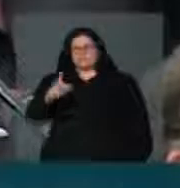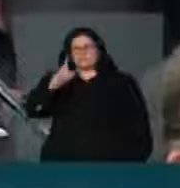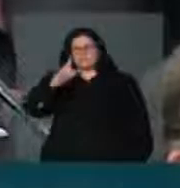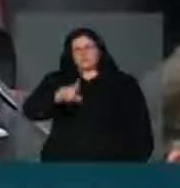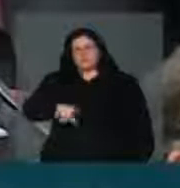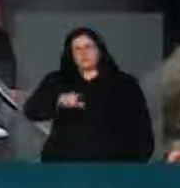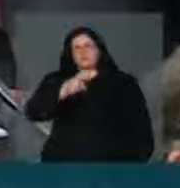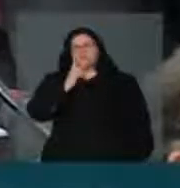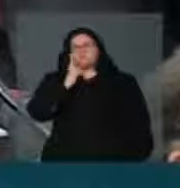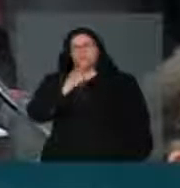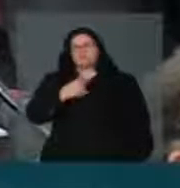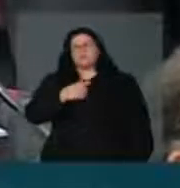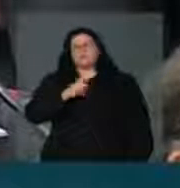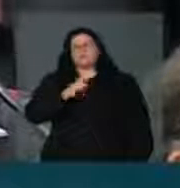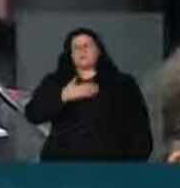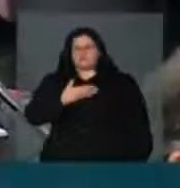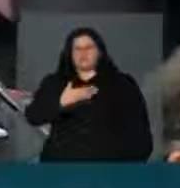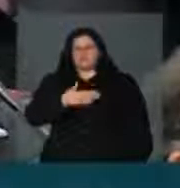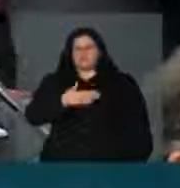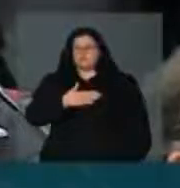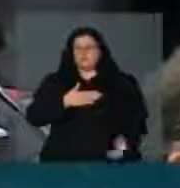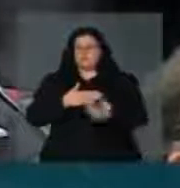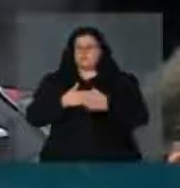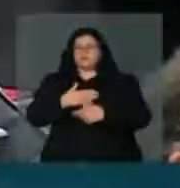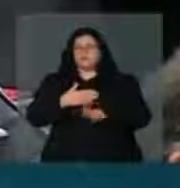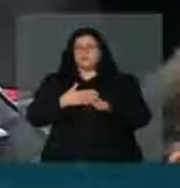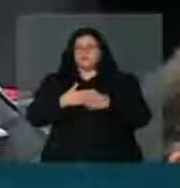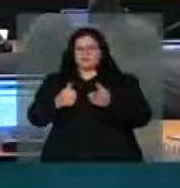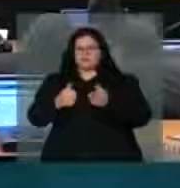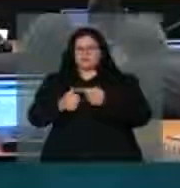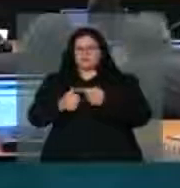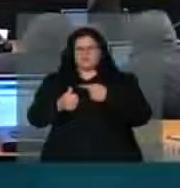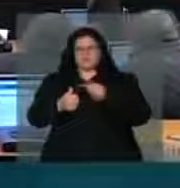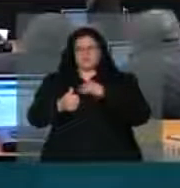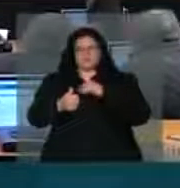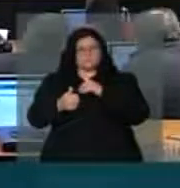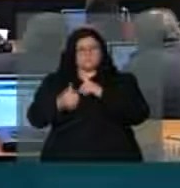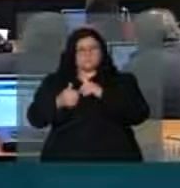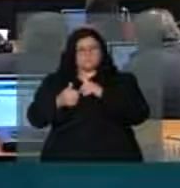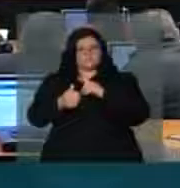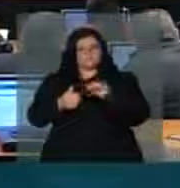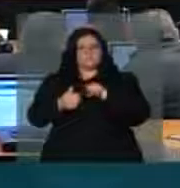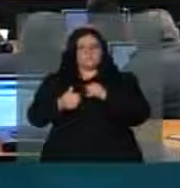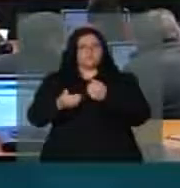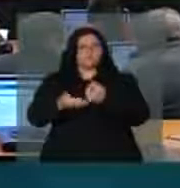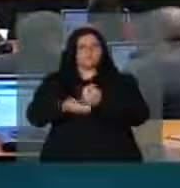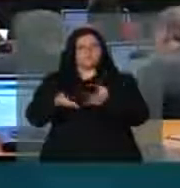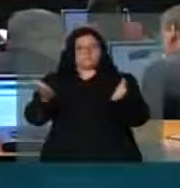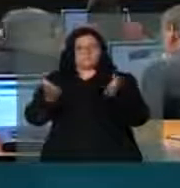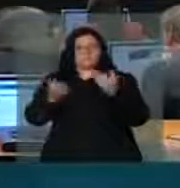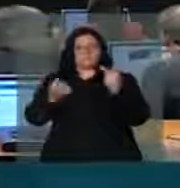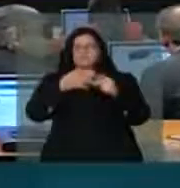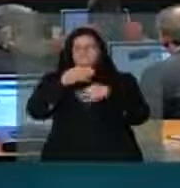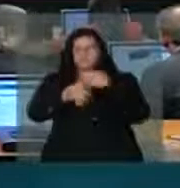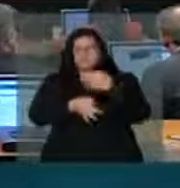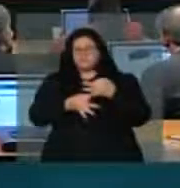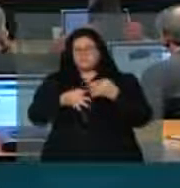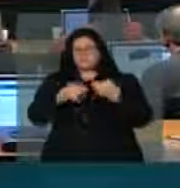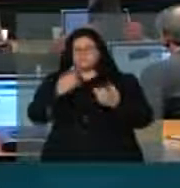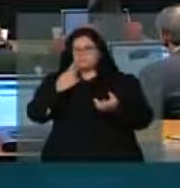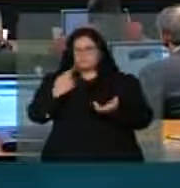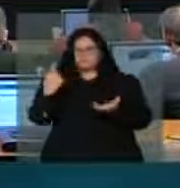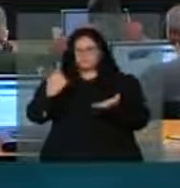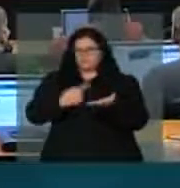disse que desde o primeiro dia, distribuindo a sua cartilha com seus pontos de vista, deixou afirmado que não representaria